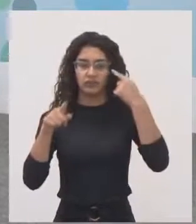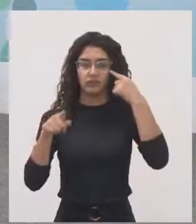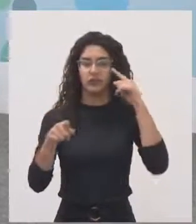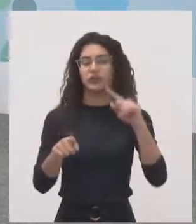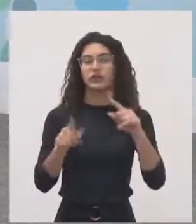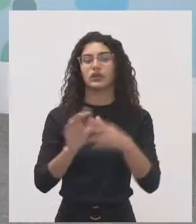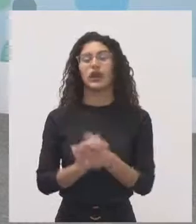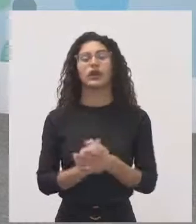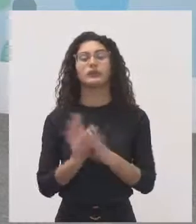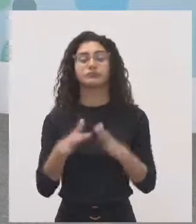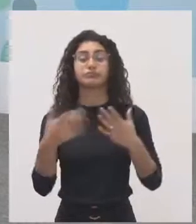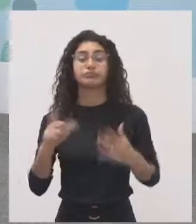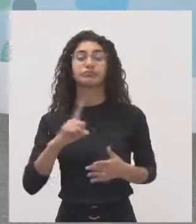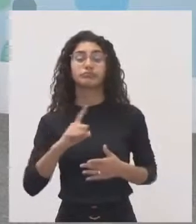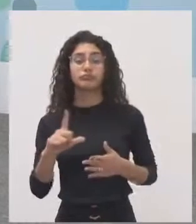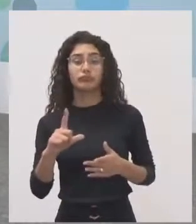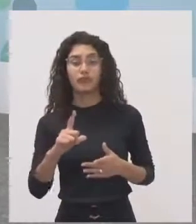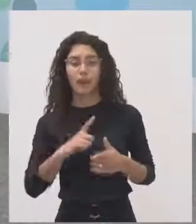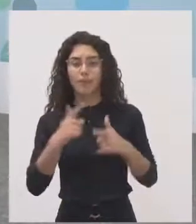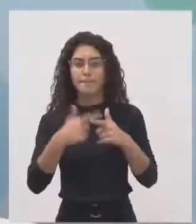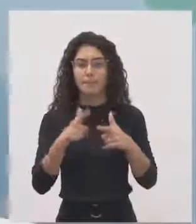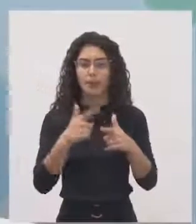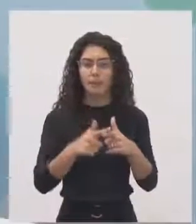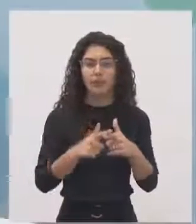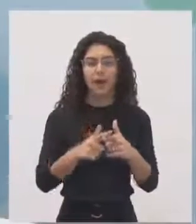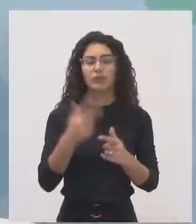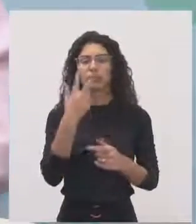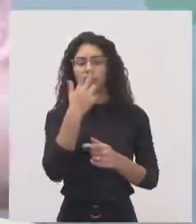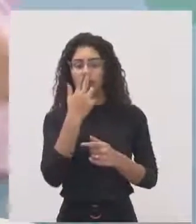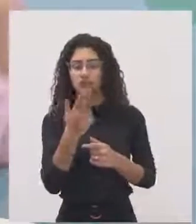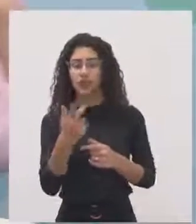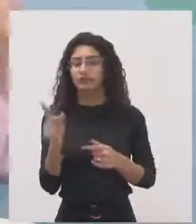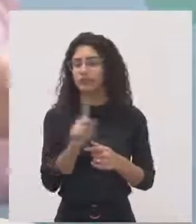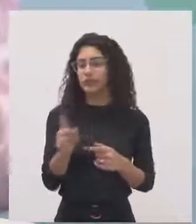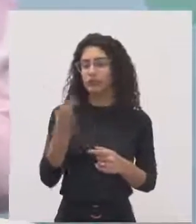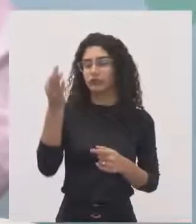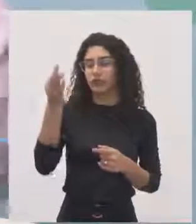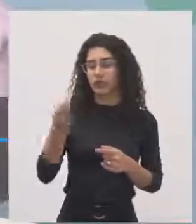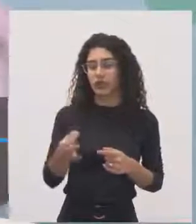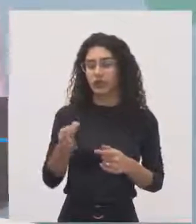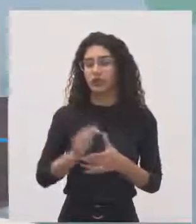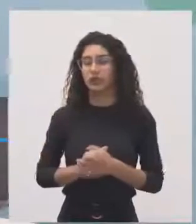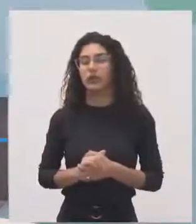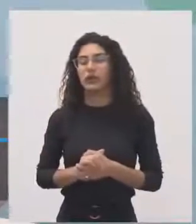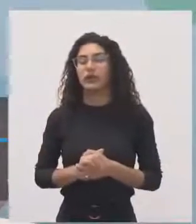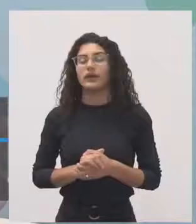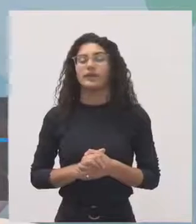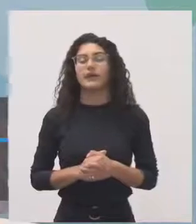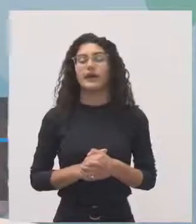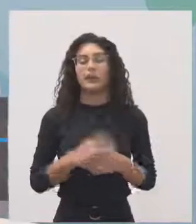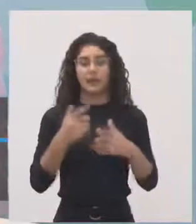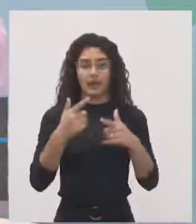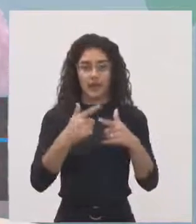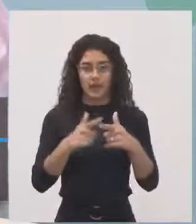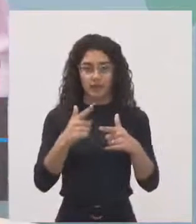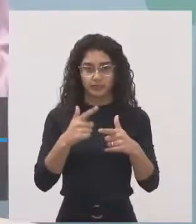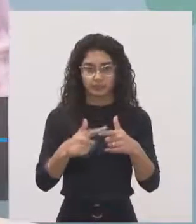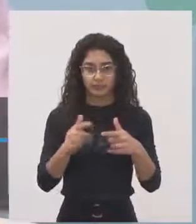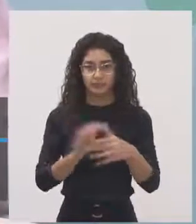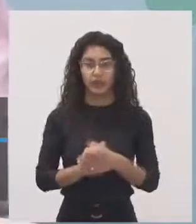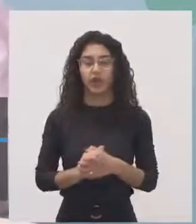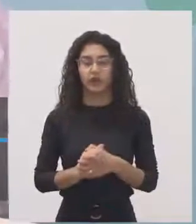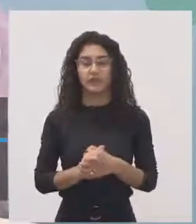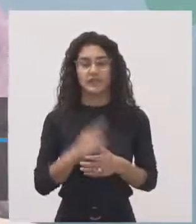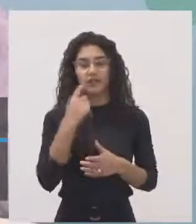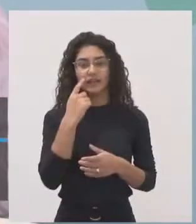se vocês têm alguma restrição, alguma coisa que vocês estão achando que não está contento, não está adequado à sua escola e não foi uma